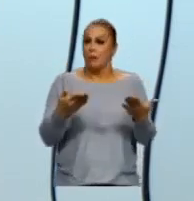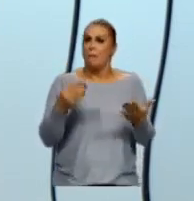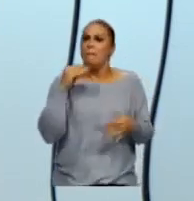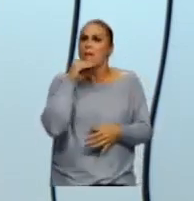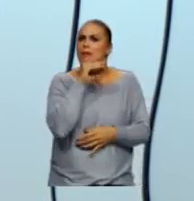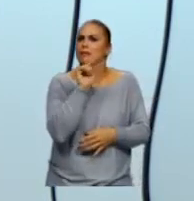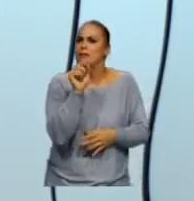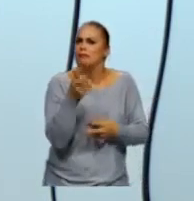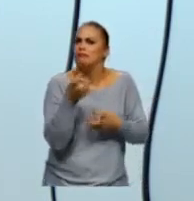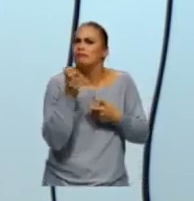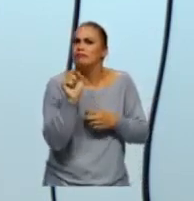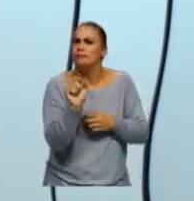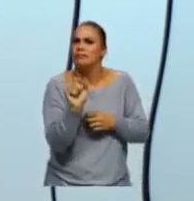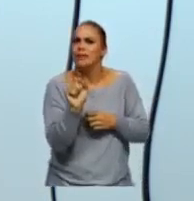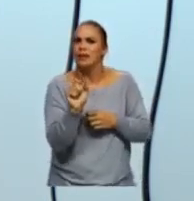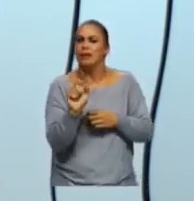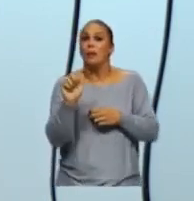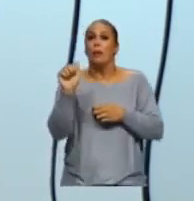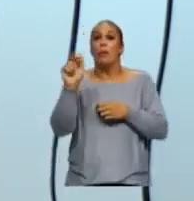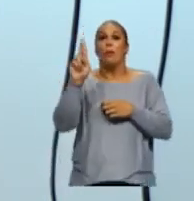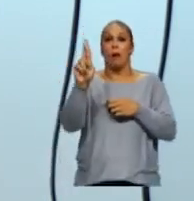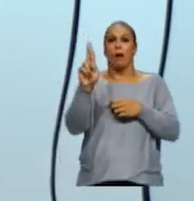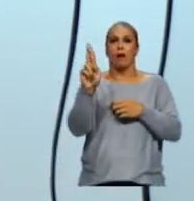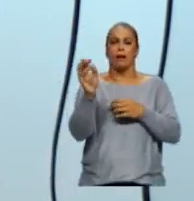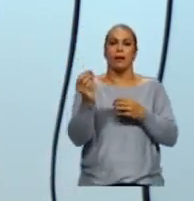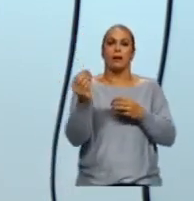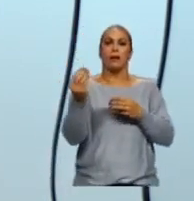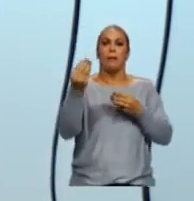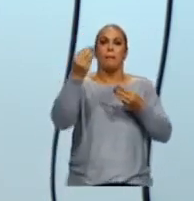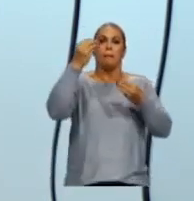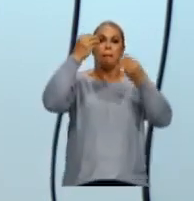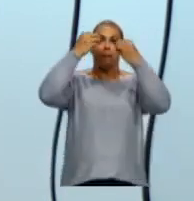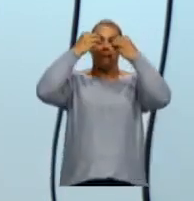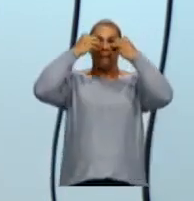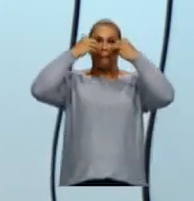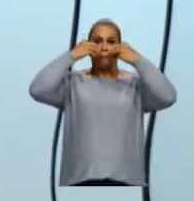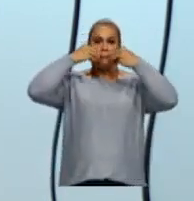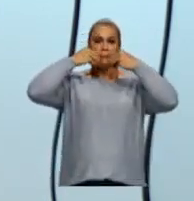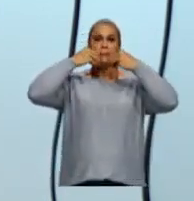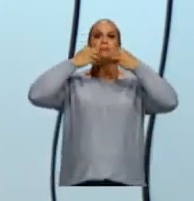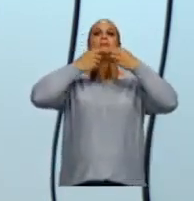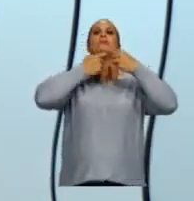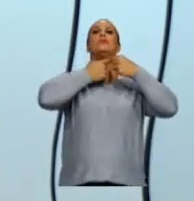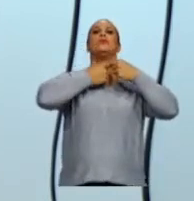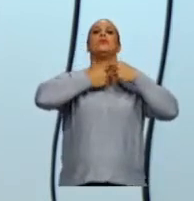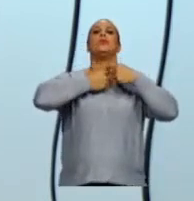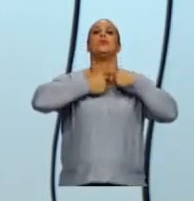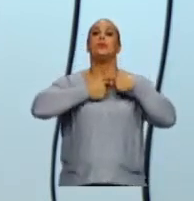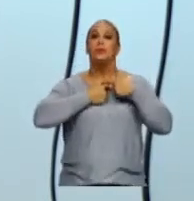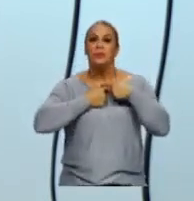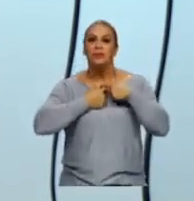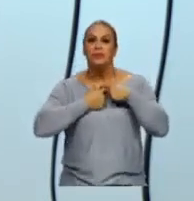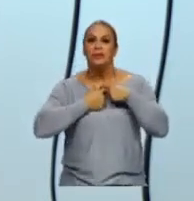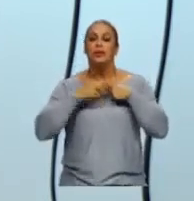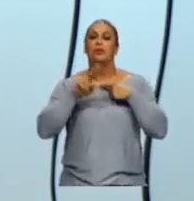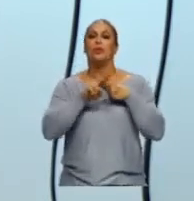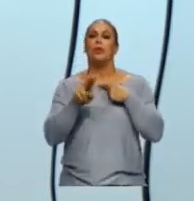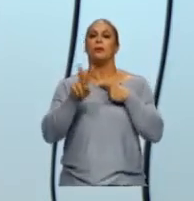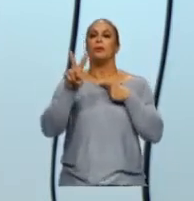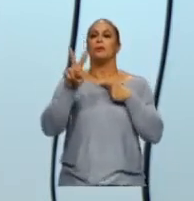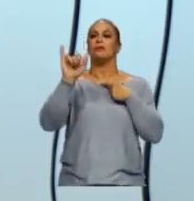o ar passou por algumas vias, que a gente chama de vias respiratórias, que são as fossas nasais, a